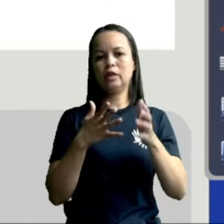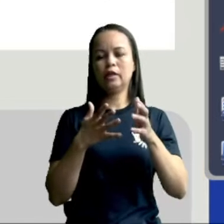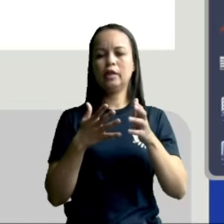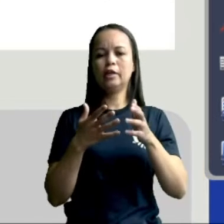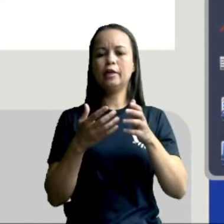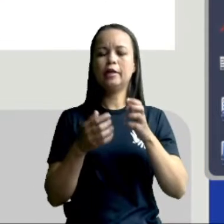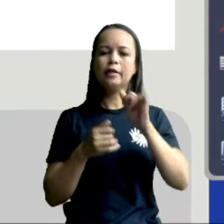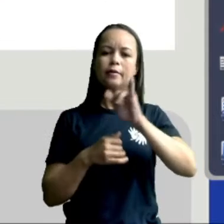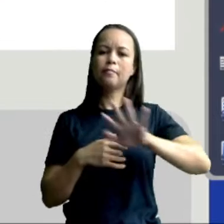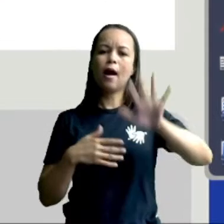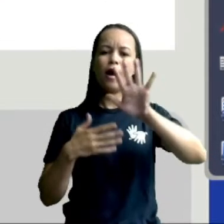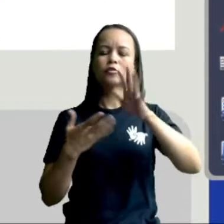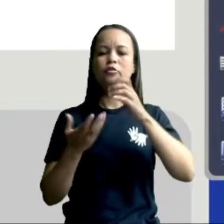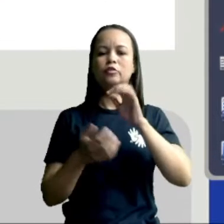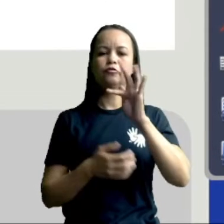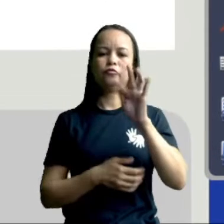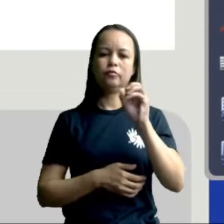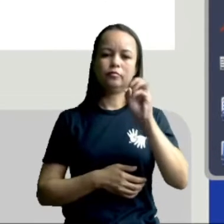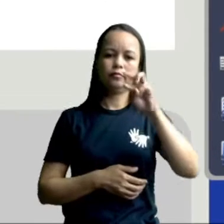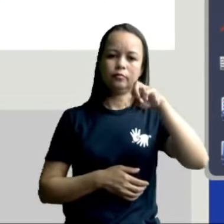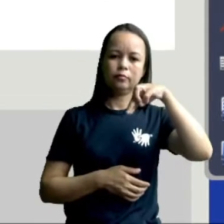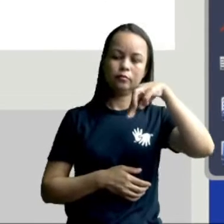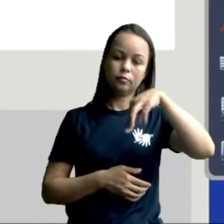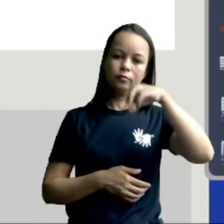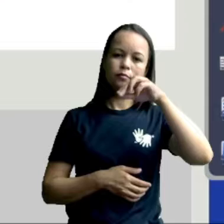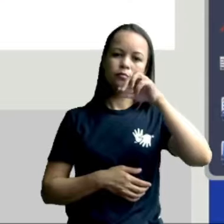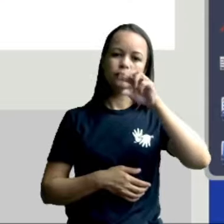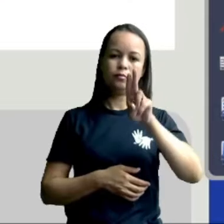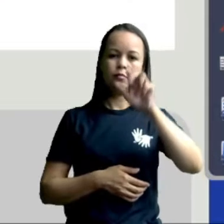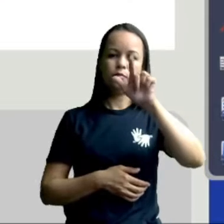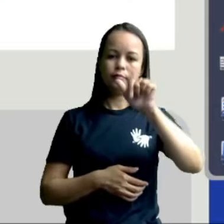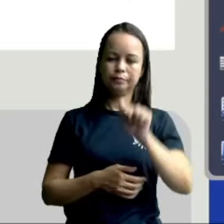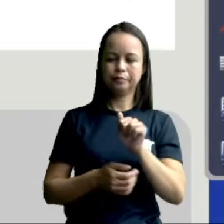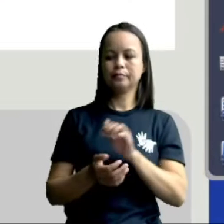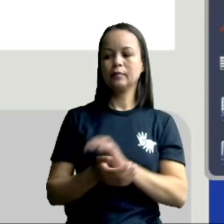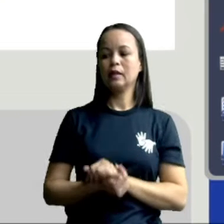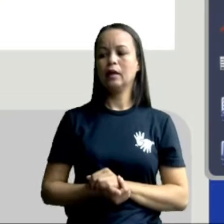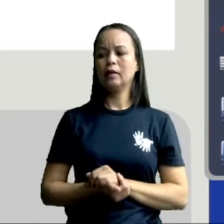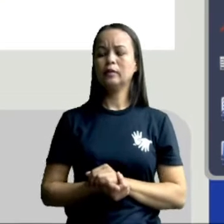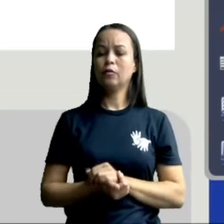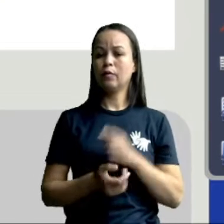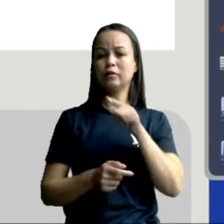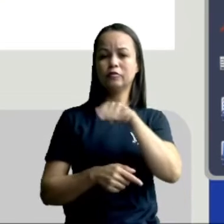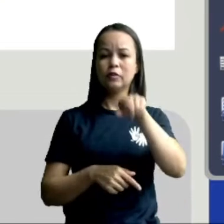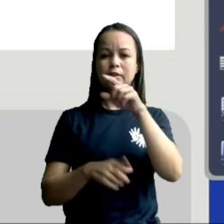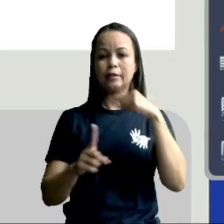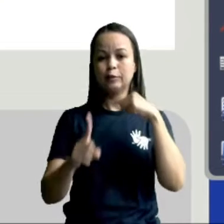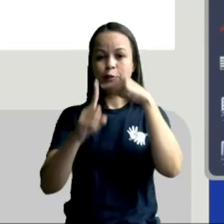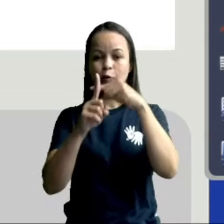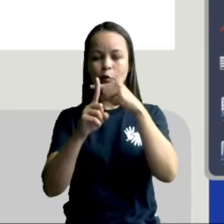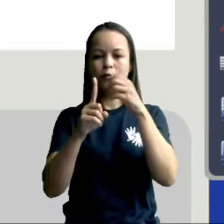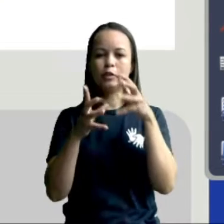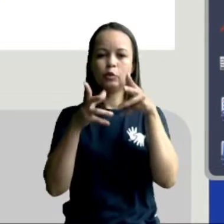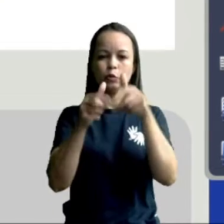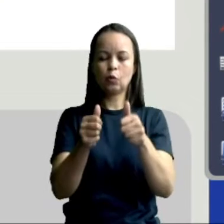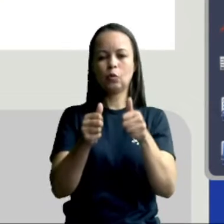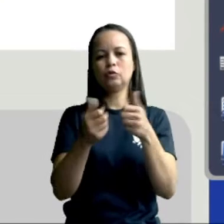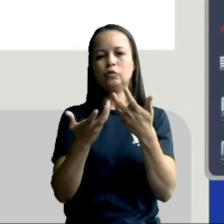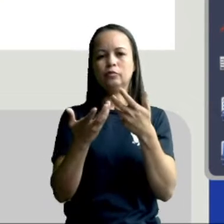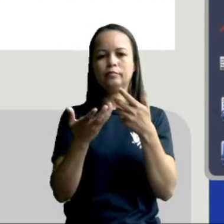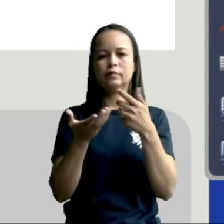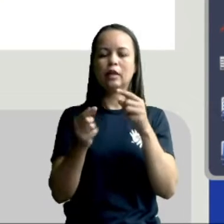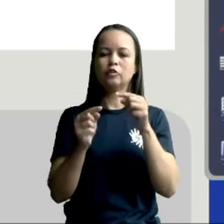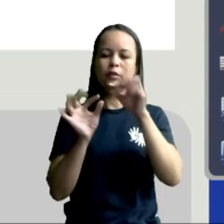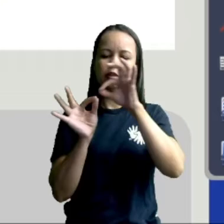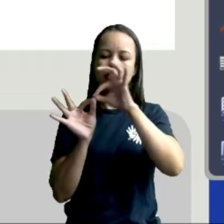mais importante é você entender o conceito de perímetro. É você somar realmente todas as dimensões, as